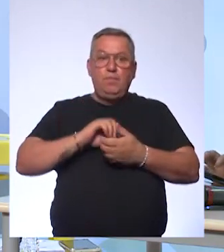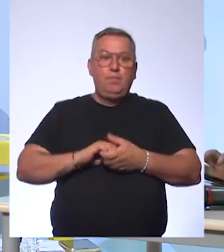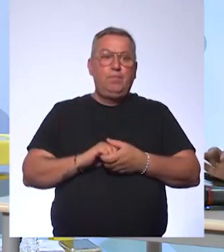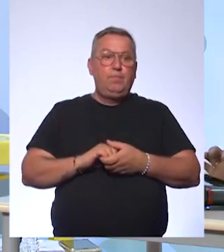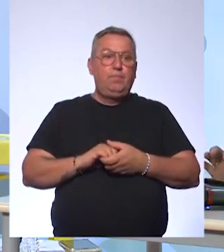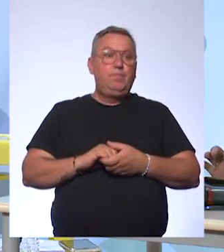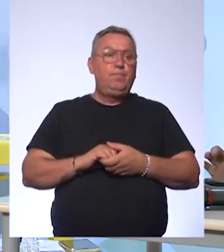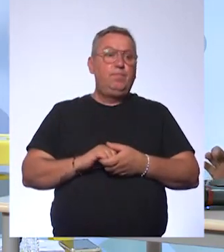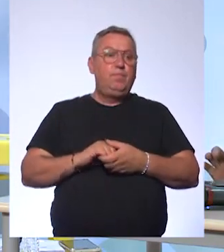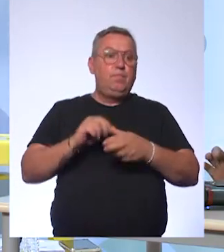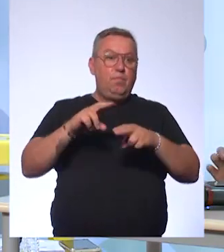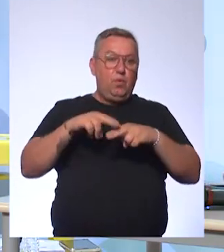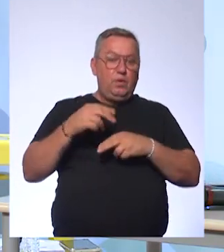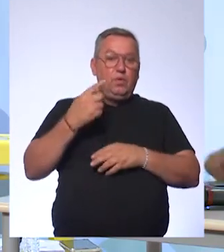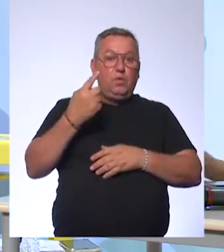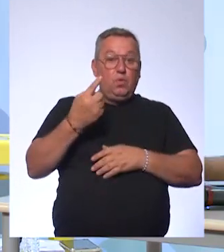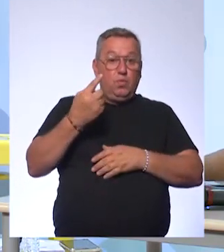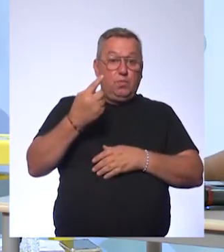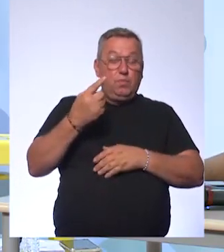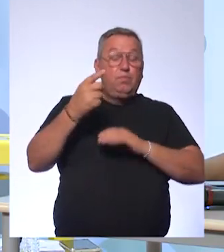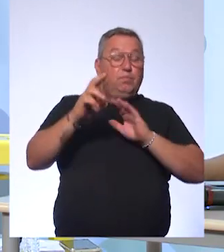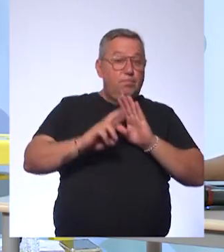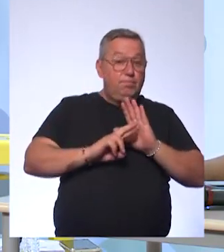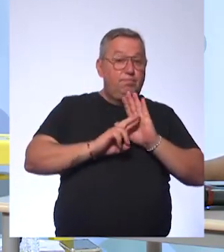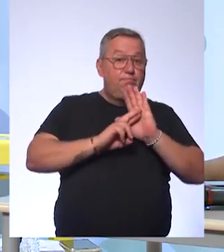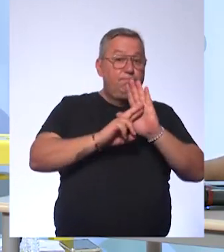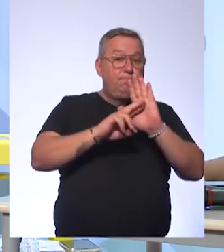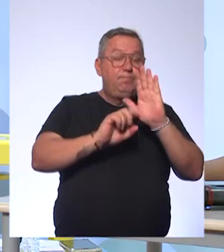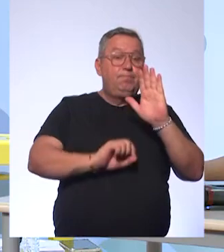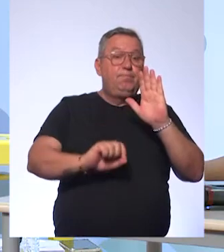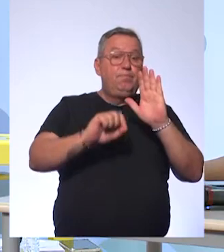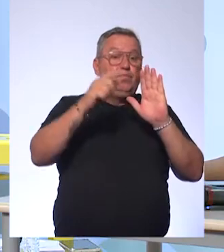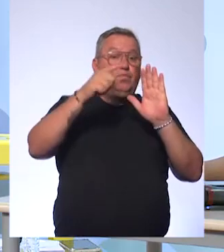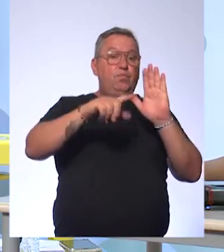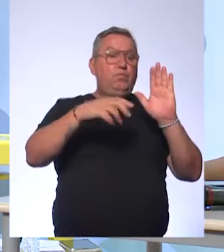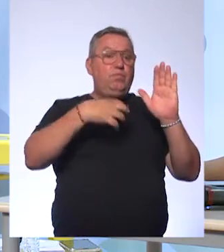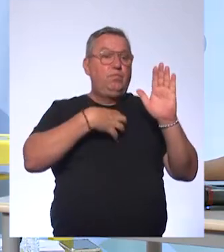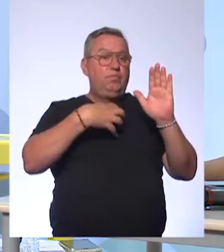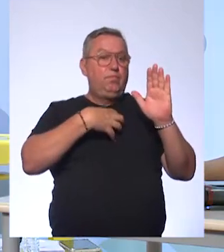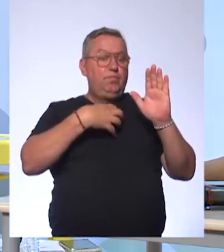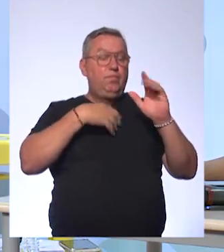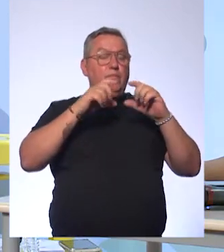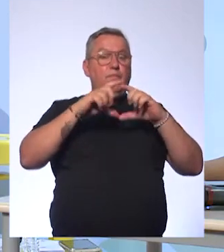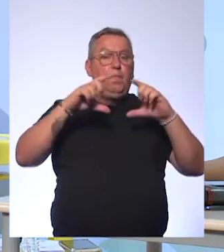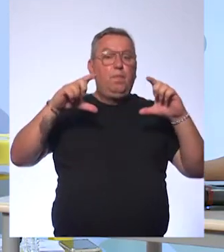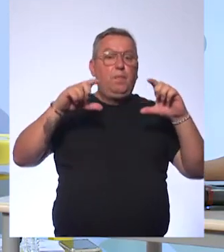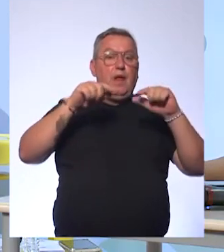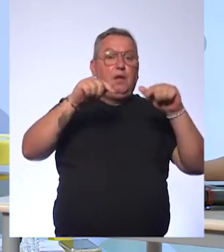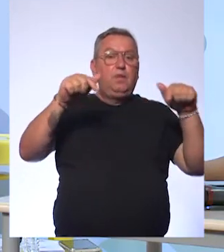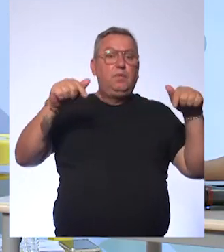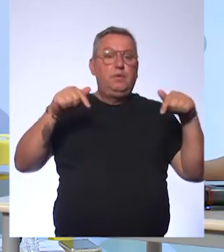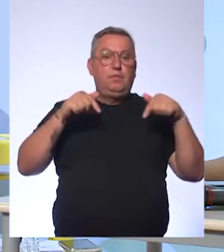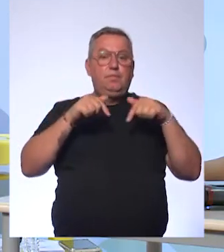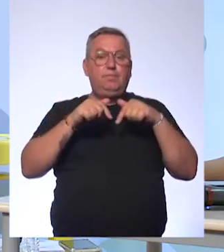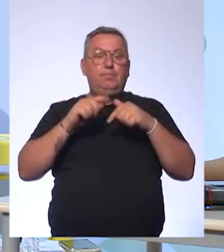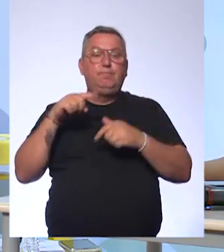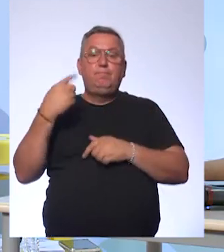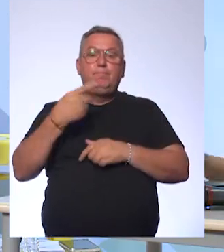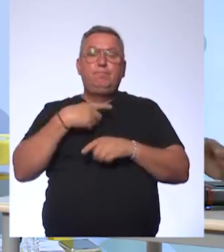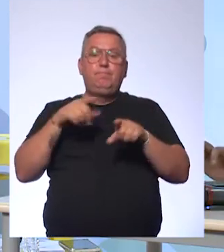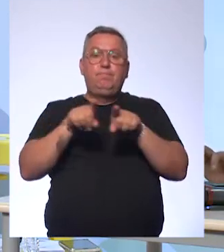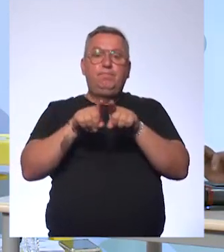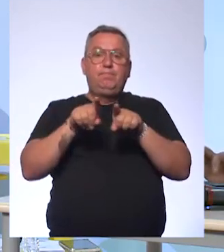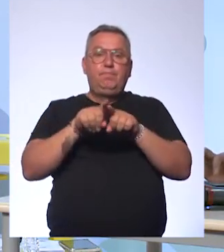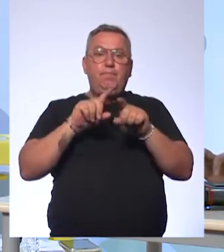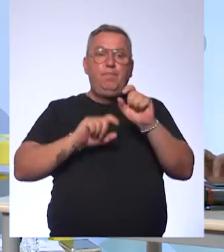ok? Portanto, uma representação de uma outra forma da equação química. Aí nós temos